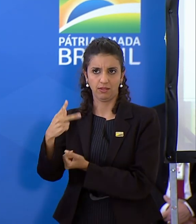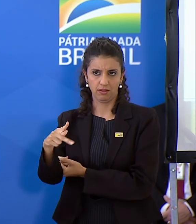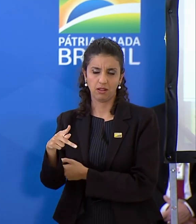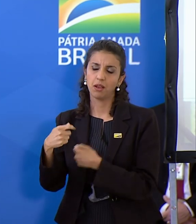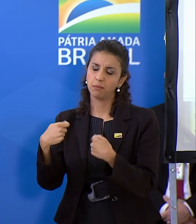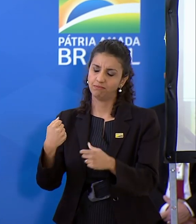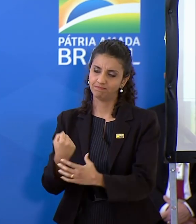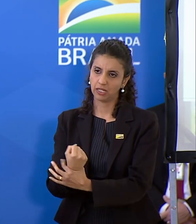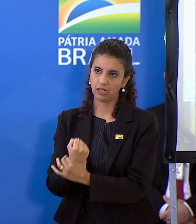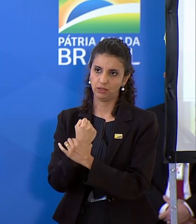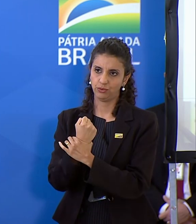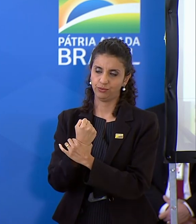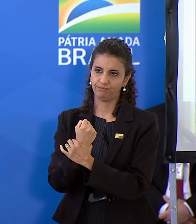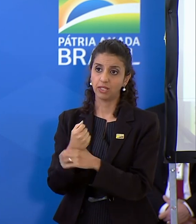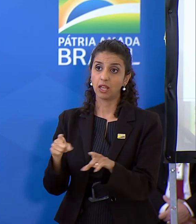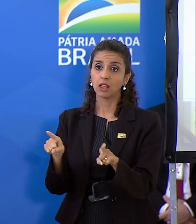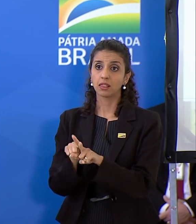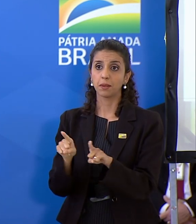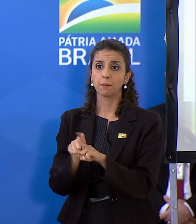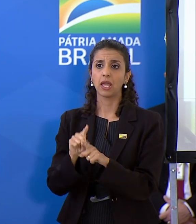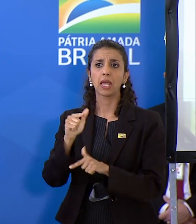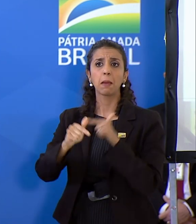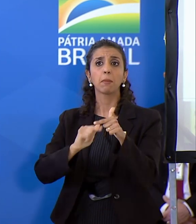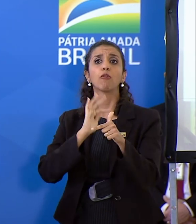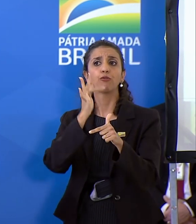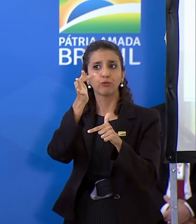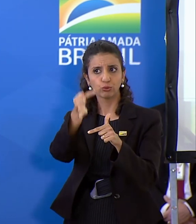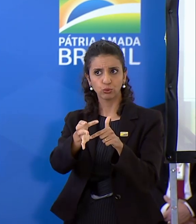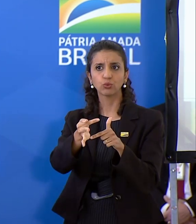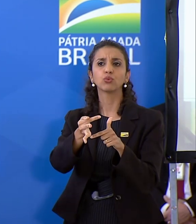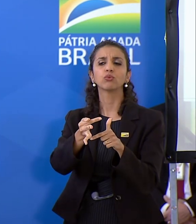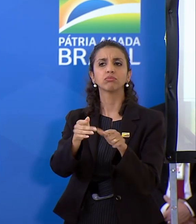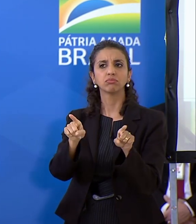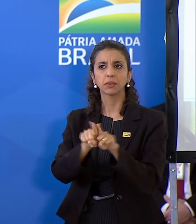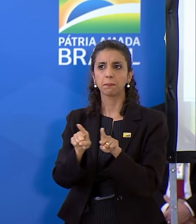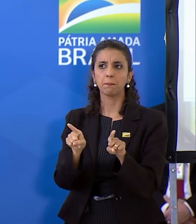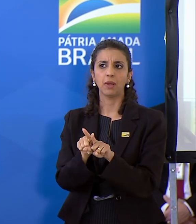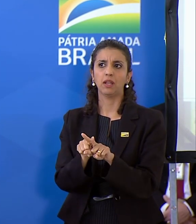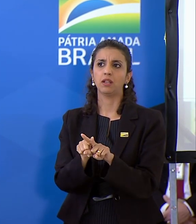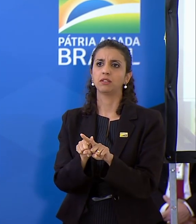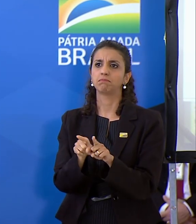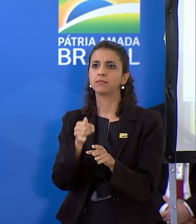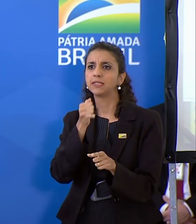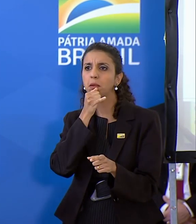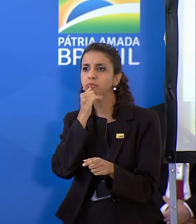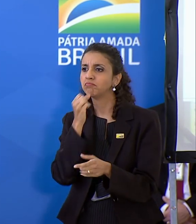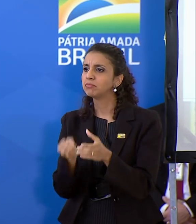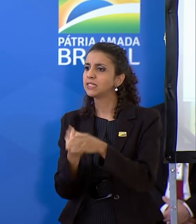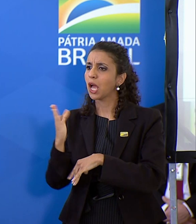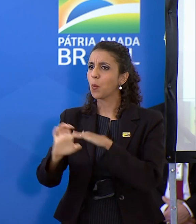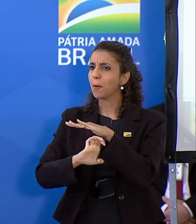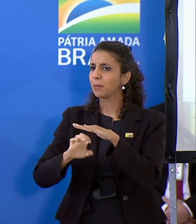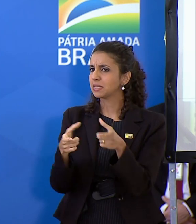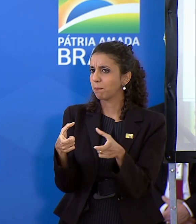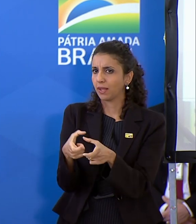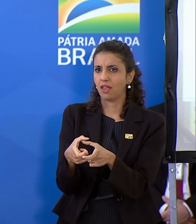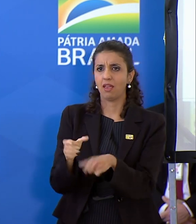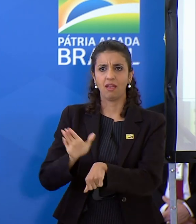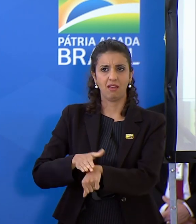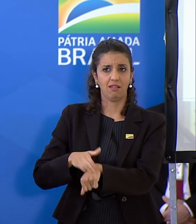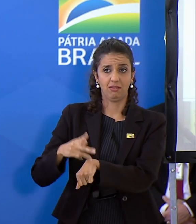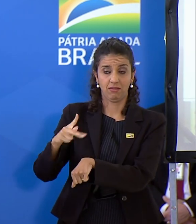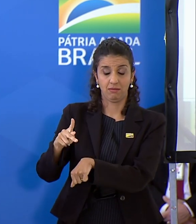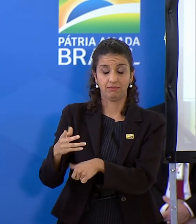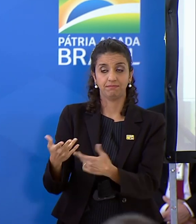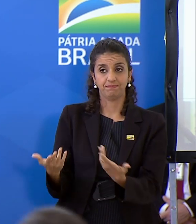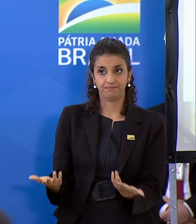ter emprego no futuro, de ter uma possibilidade de ter o seu negócio, a sua pequena empresa. É